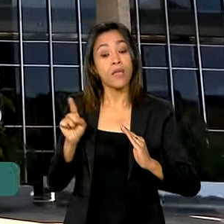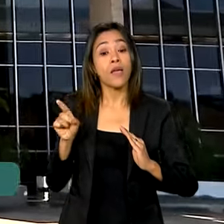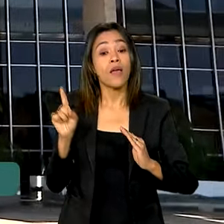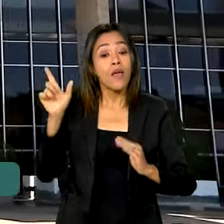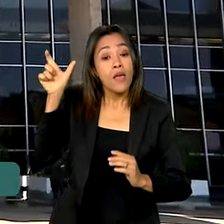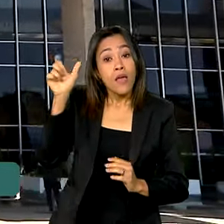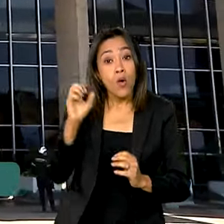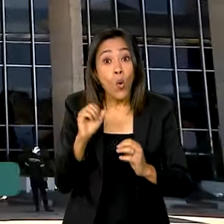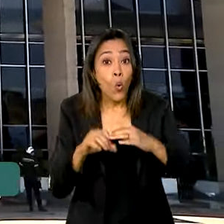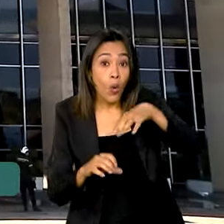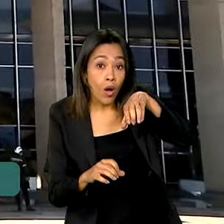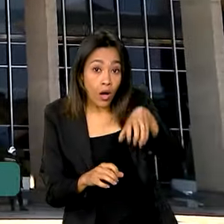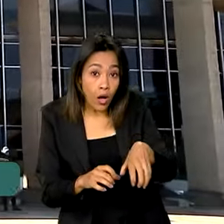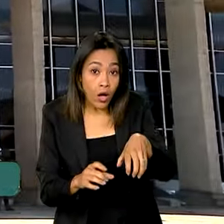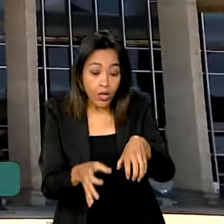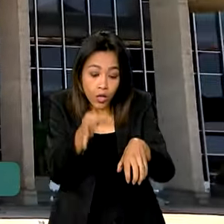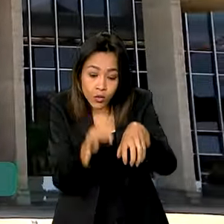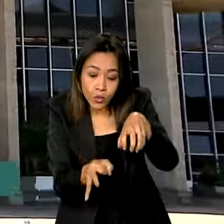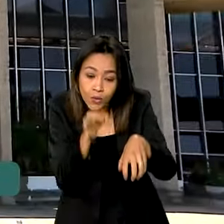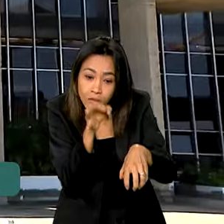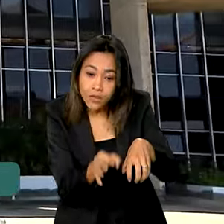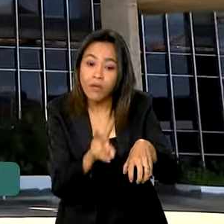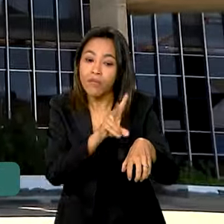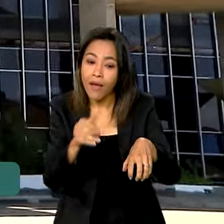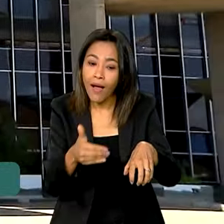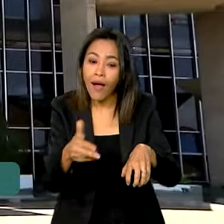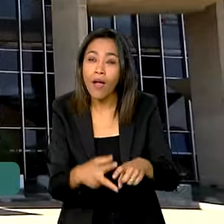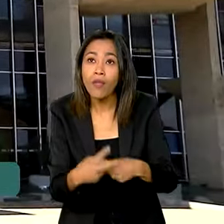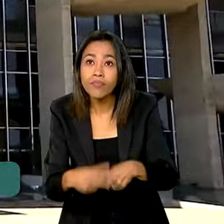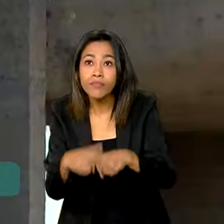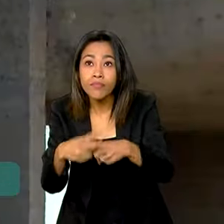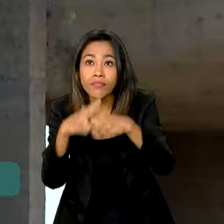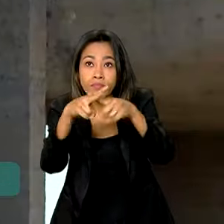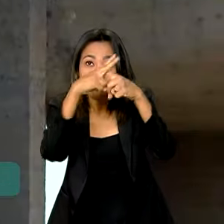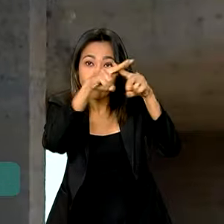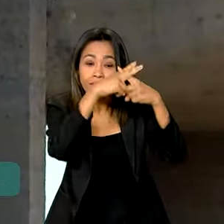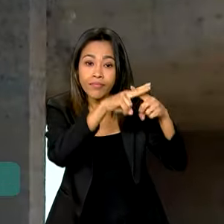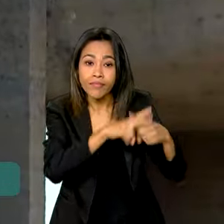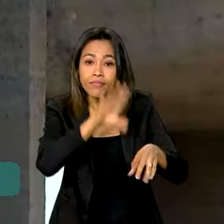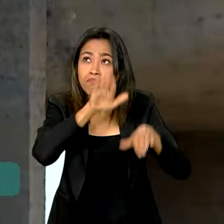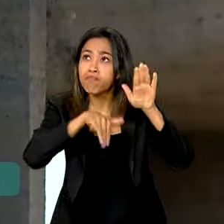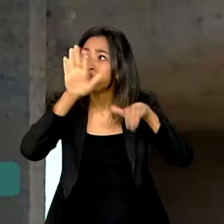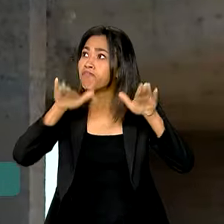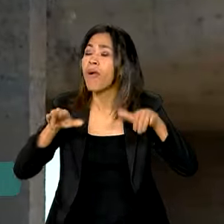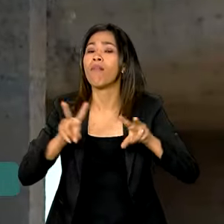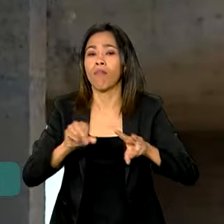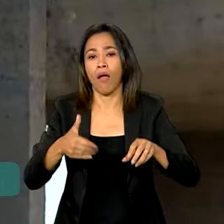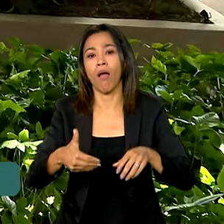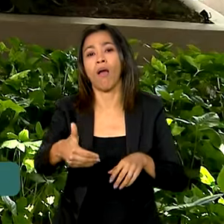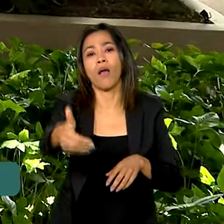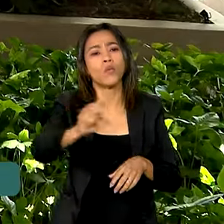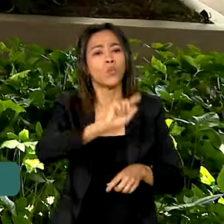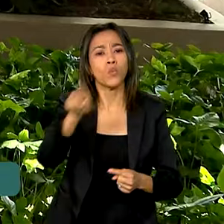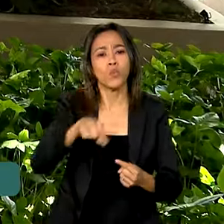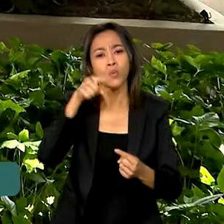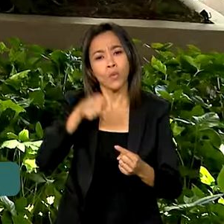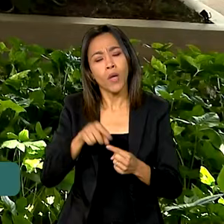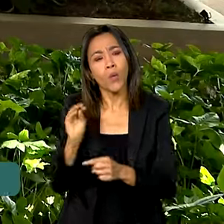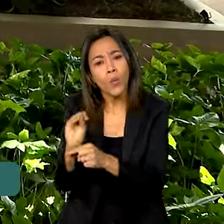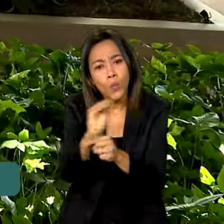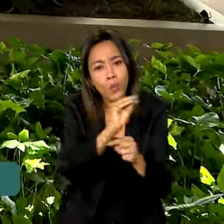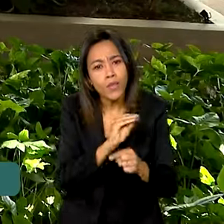da Justiça vai passar por um processo de restauração. O objetivo é fazer um trabalho de preservação